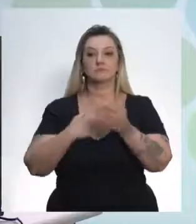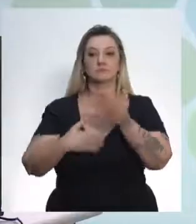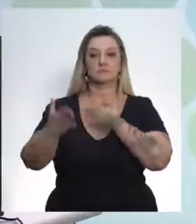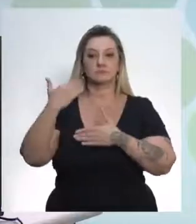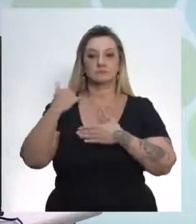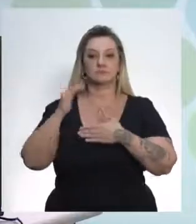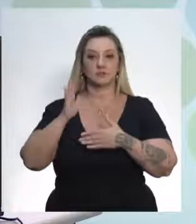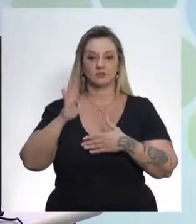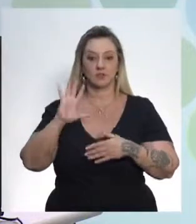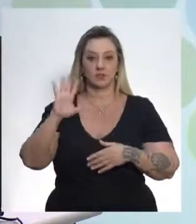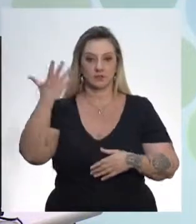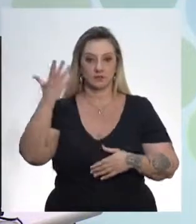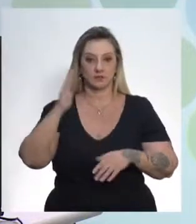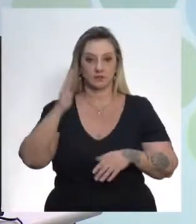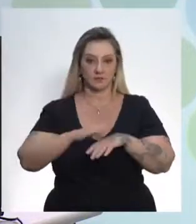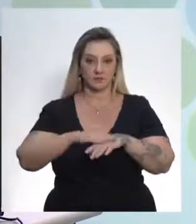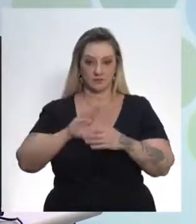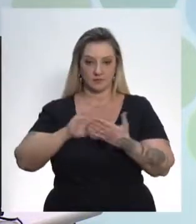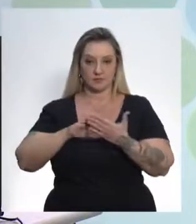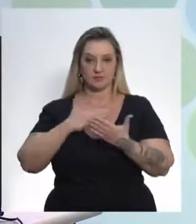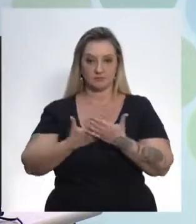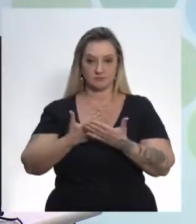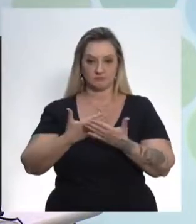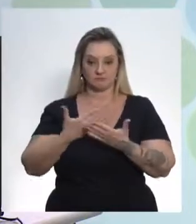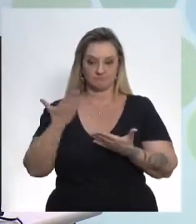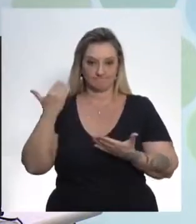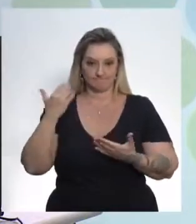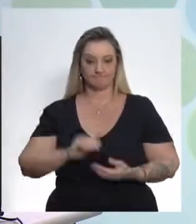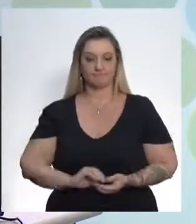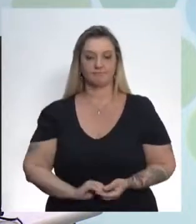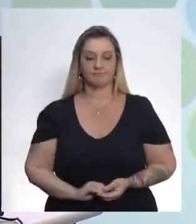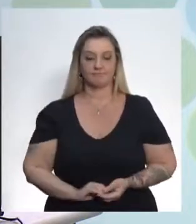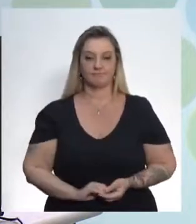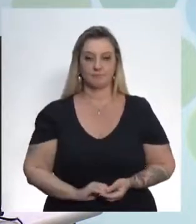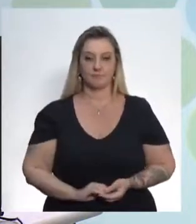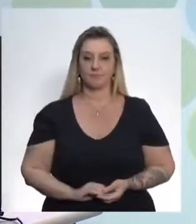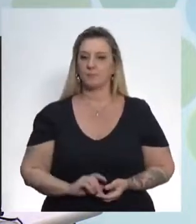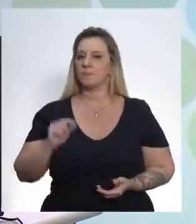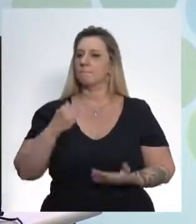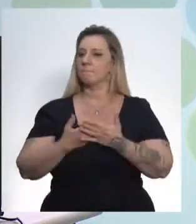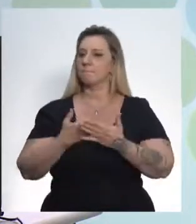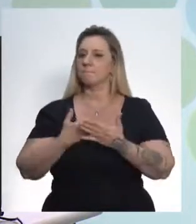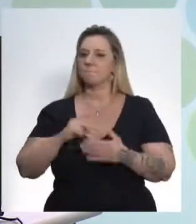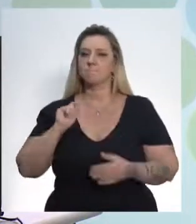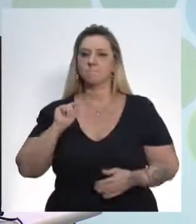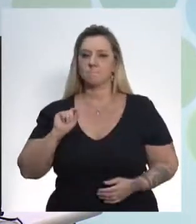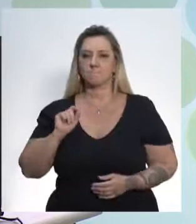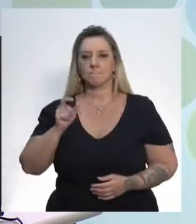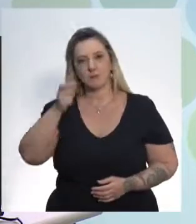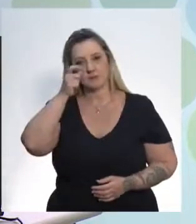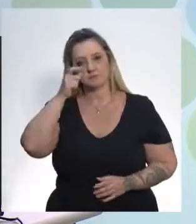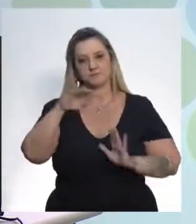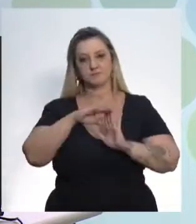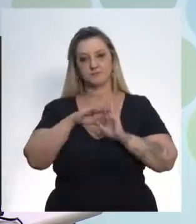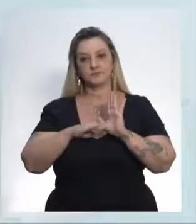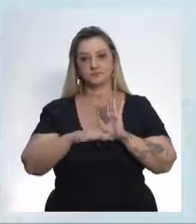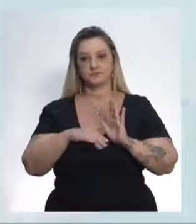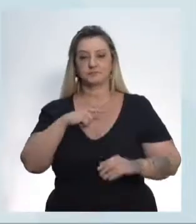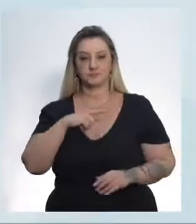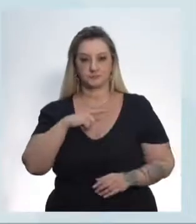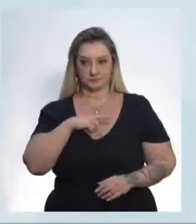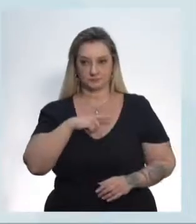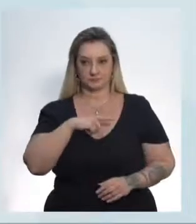muito do que já foi feito na escola. Então, o que nós vamos trabalhar? Né? Acompanhem conosco na tela. Nós